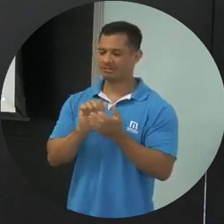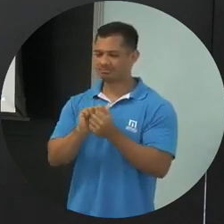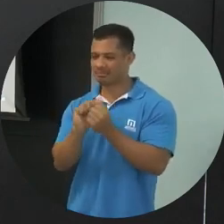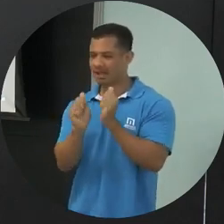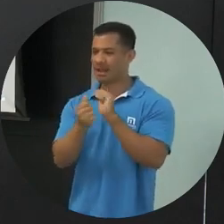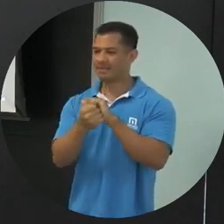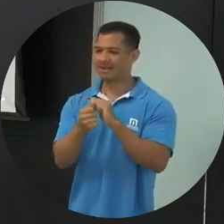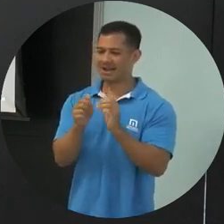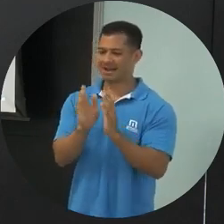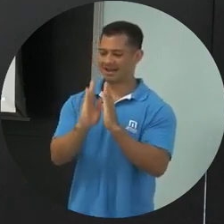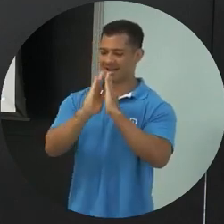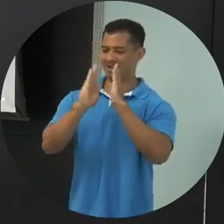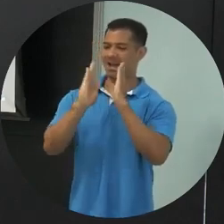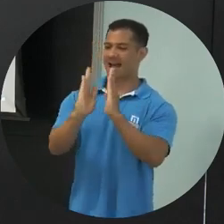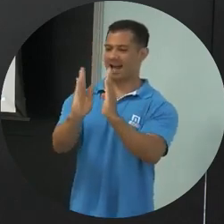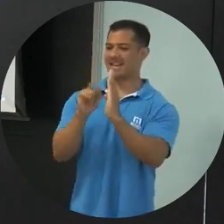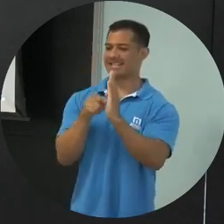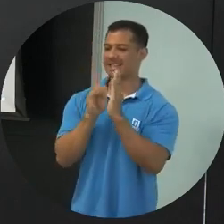Tá?